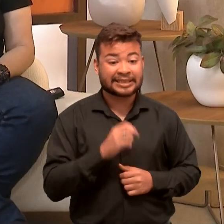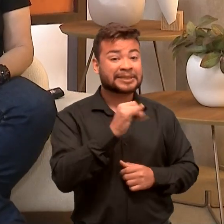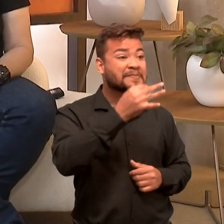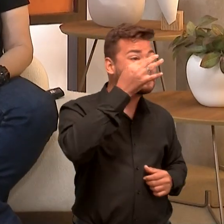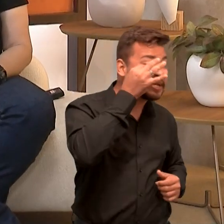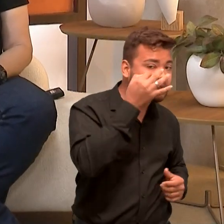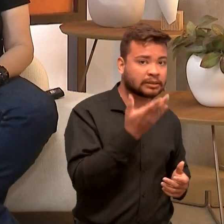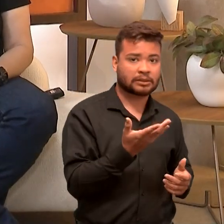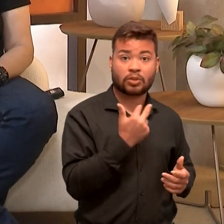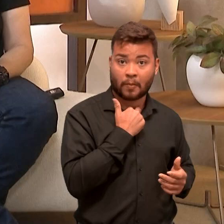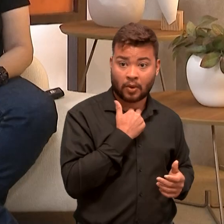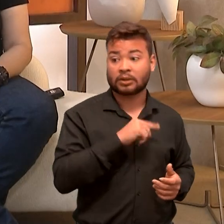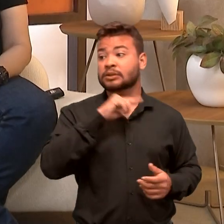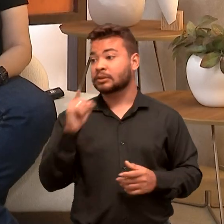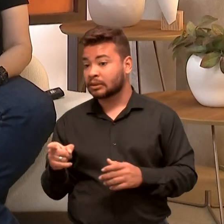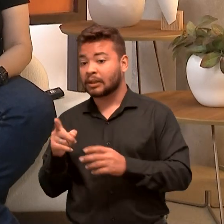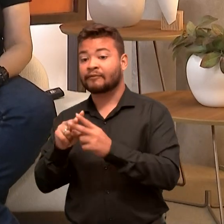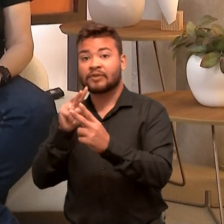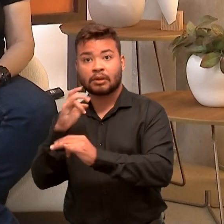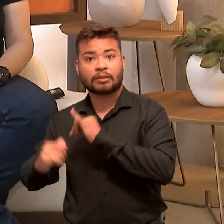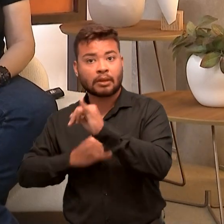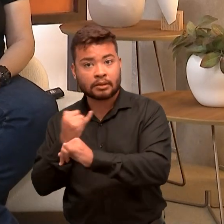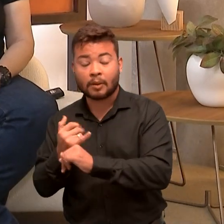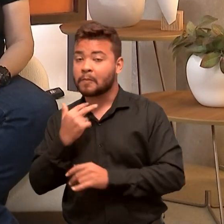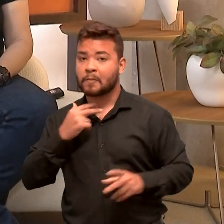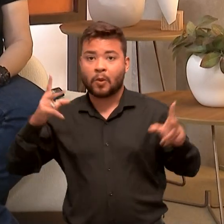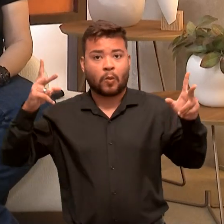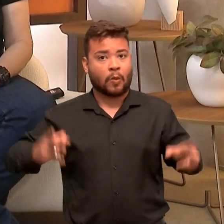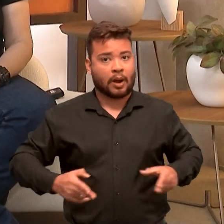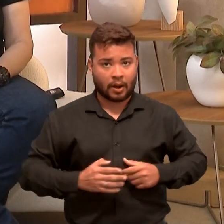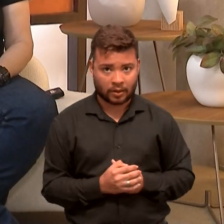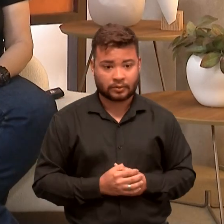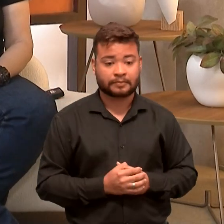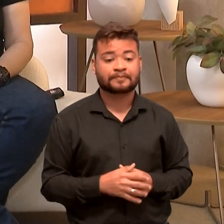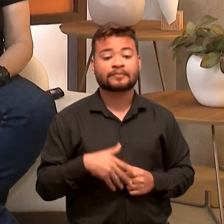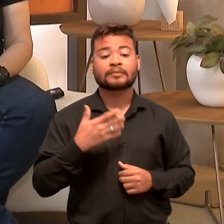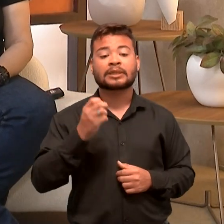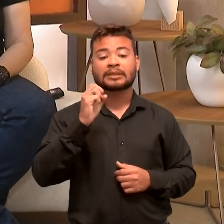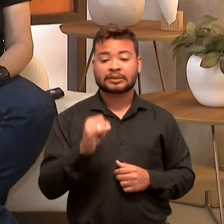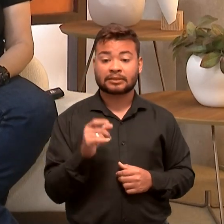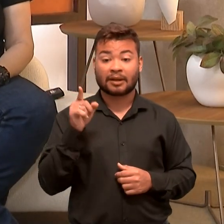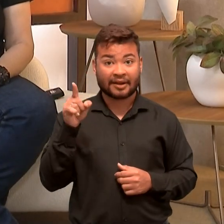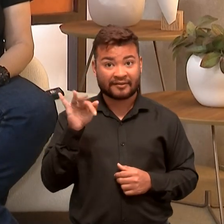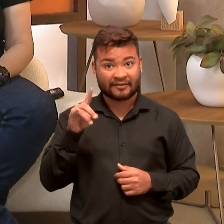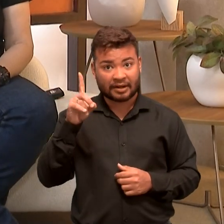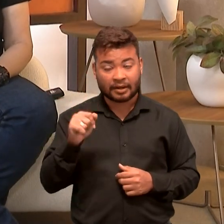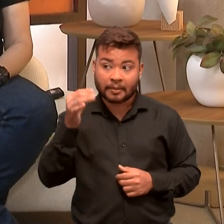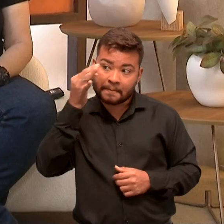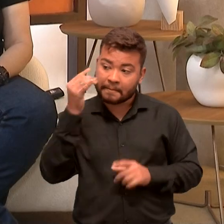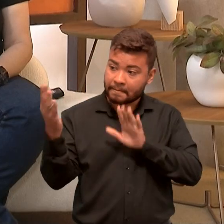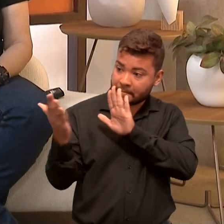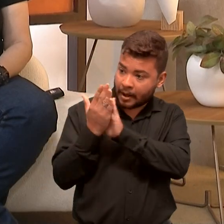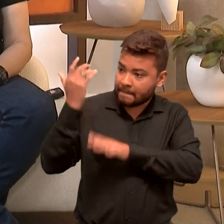não posso no virtual. Então, a gente parte desse princípio. Então, eu não posso me apropriar de uma fala da Fernanda no presencial,